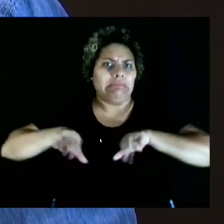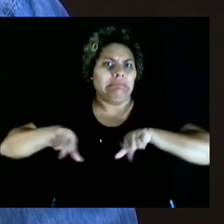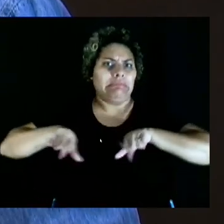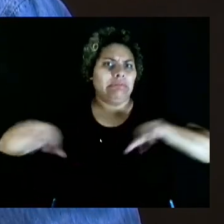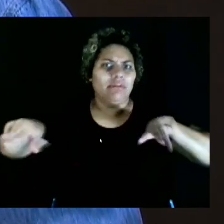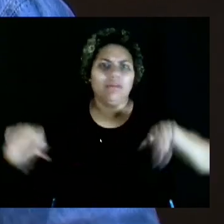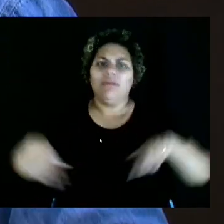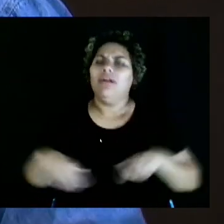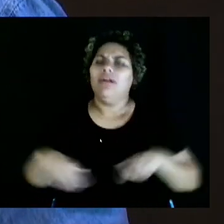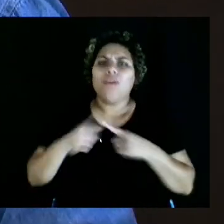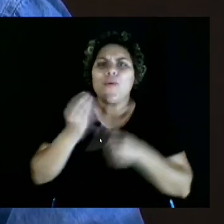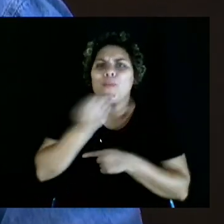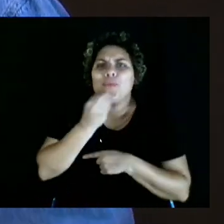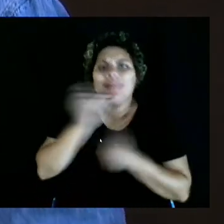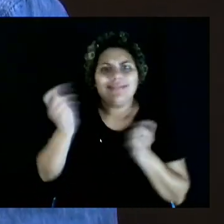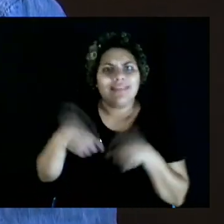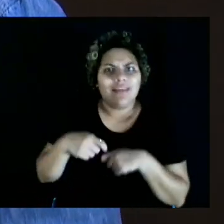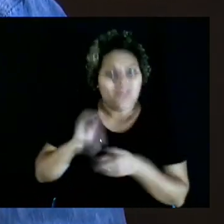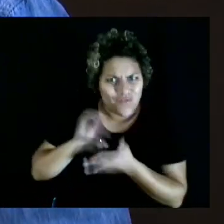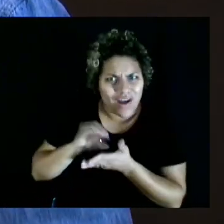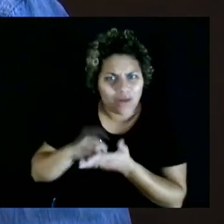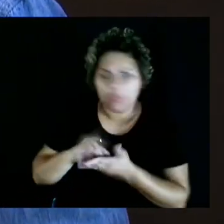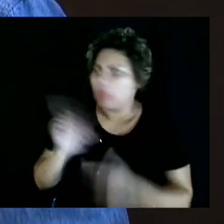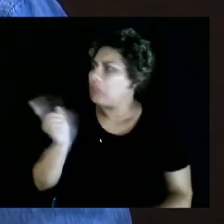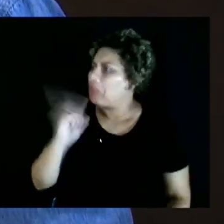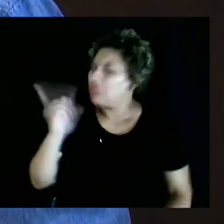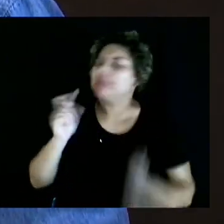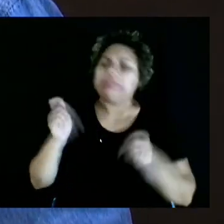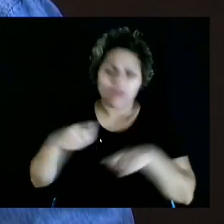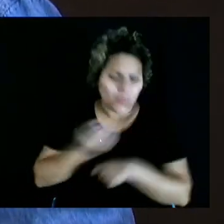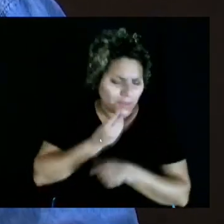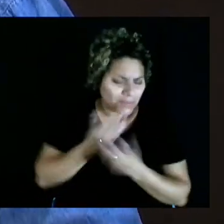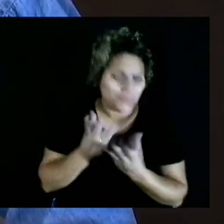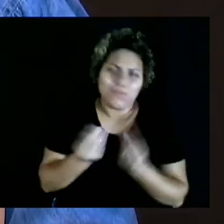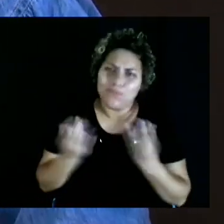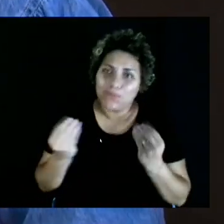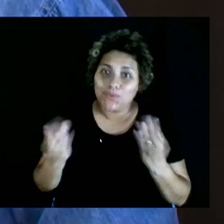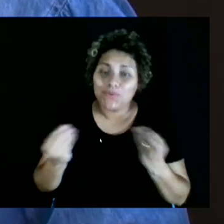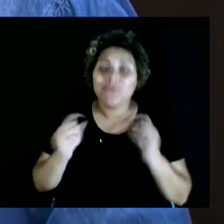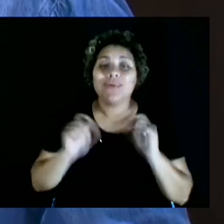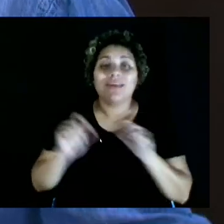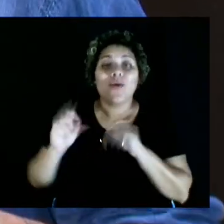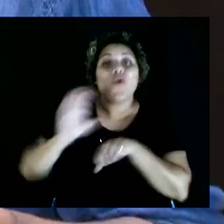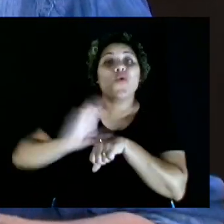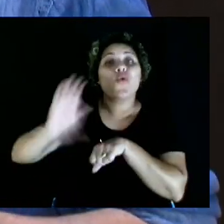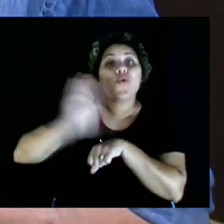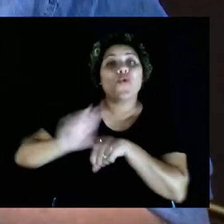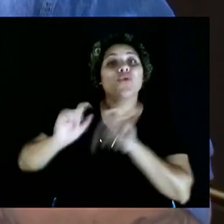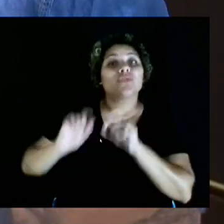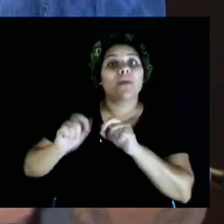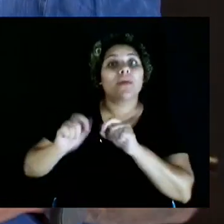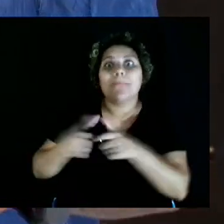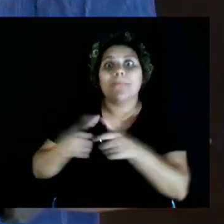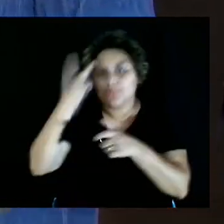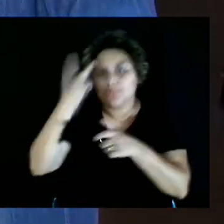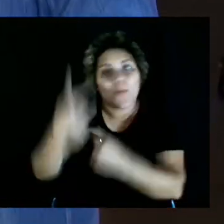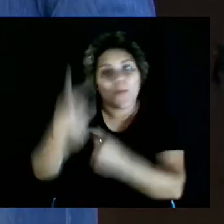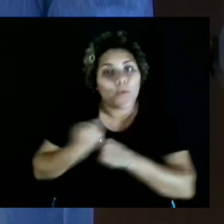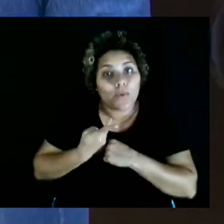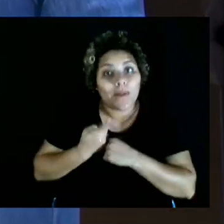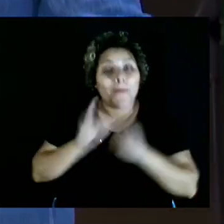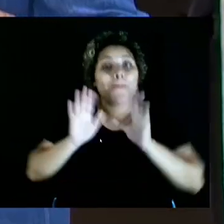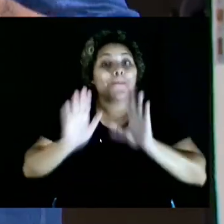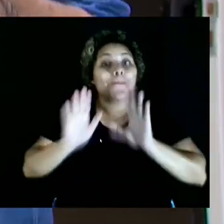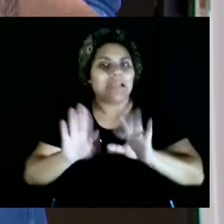não faltam, né? Não faltam. E assim, os cursos que nós citamos são os cursos de maior procura. Porém, diversos cursos nós